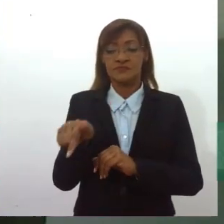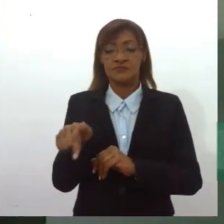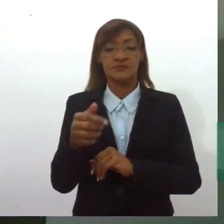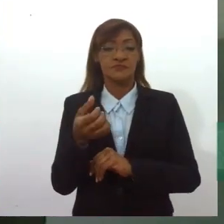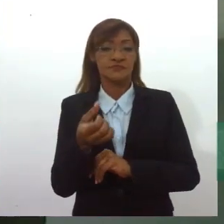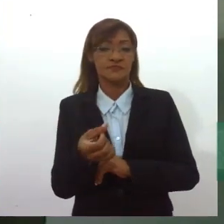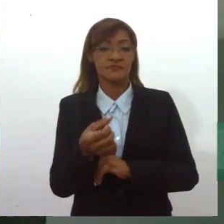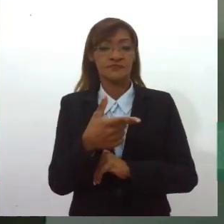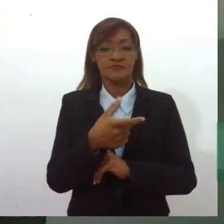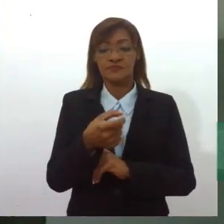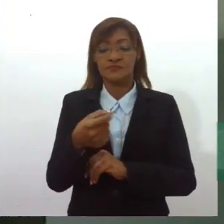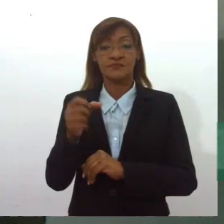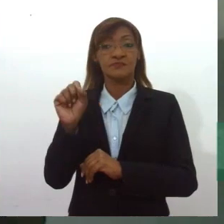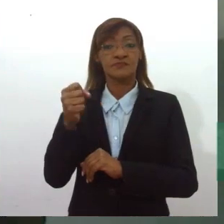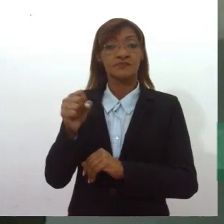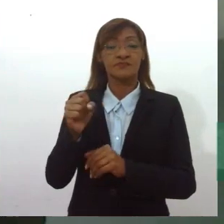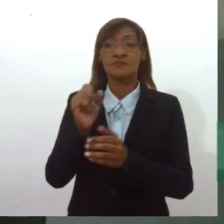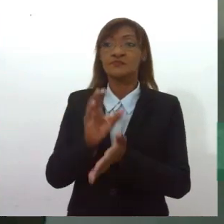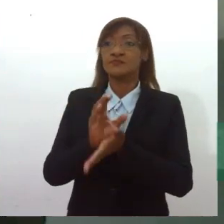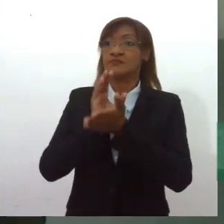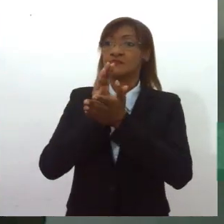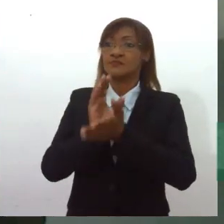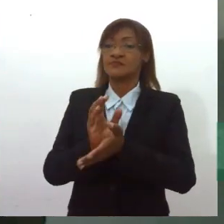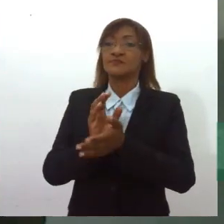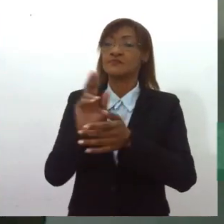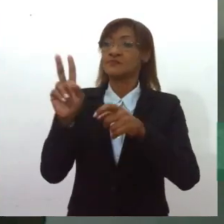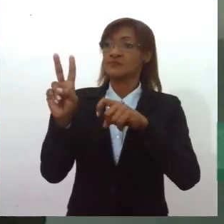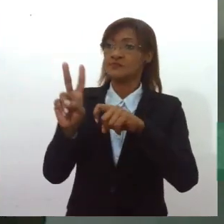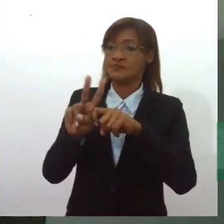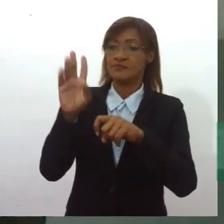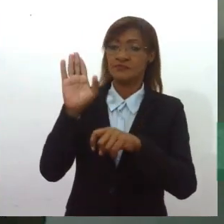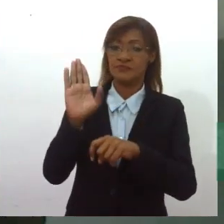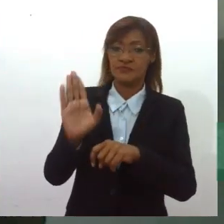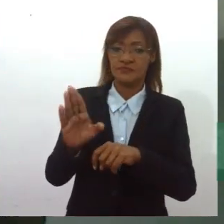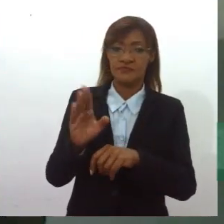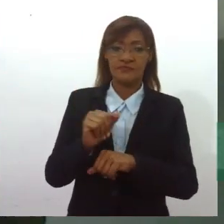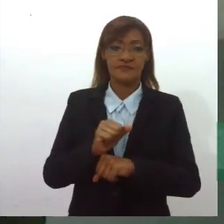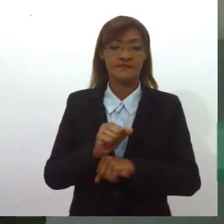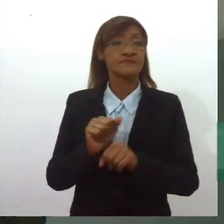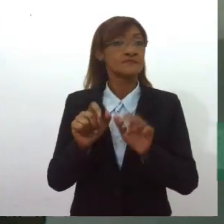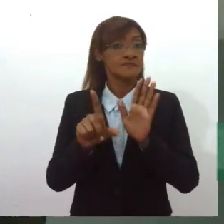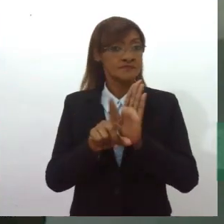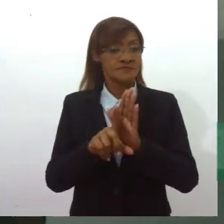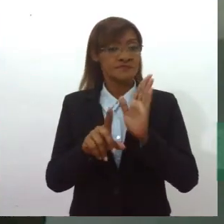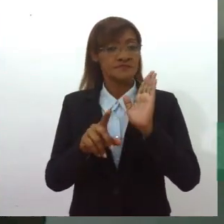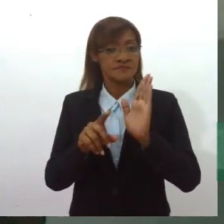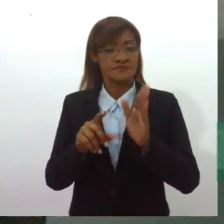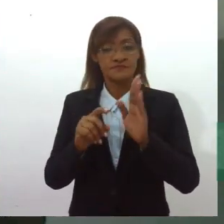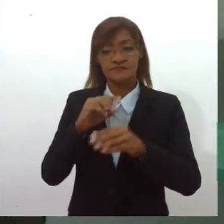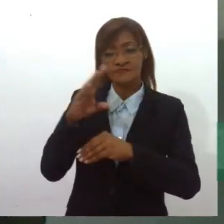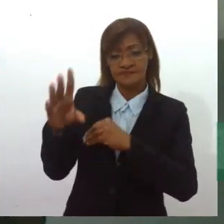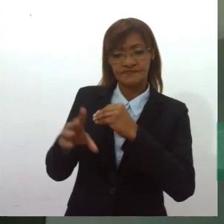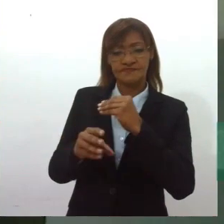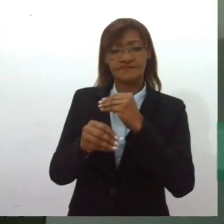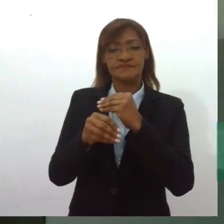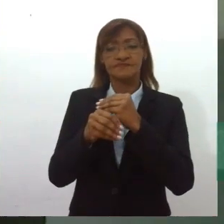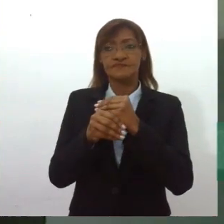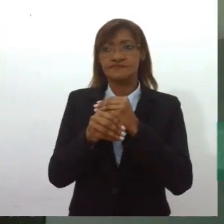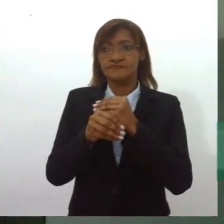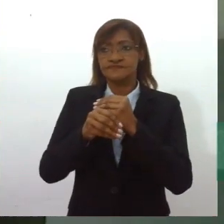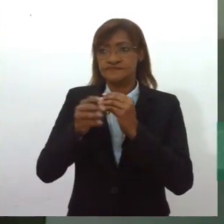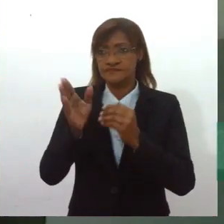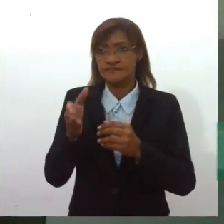de 2008 do Conselho Federal de Medicina Veterinária eh essa lei vem complementar vem reforçar